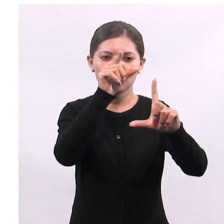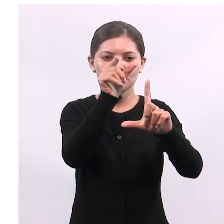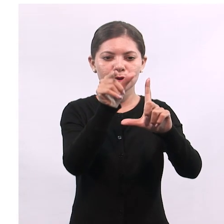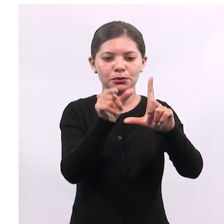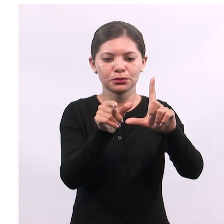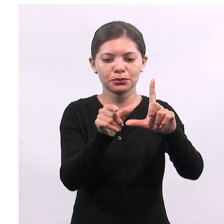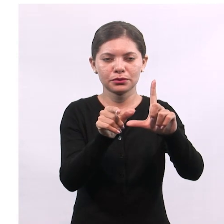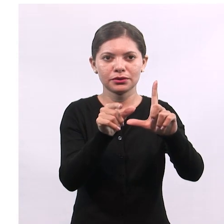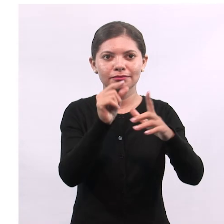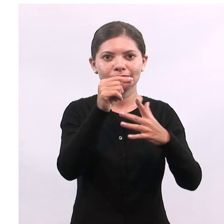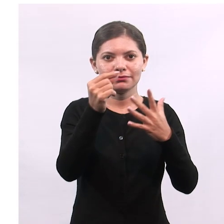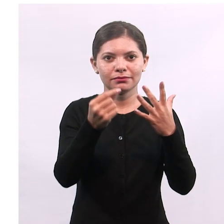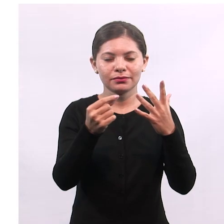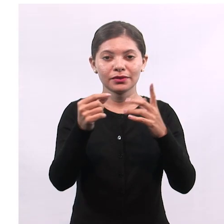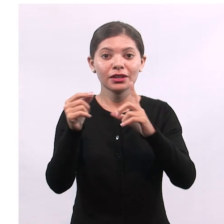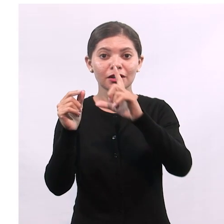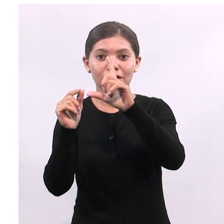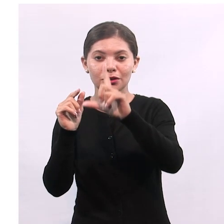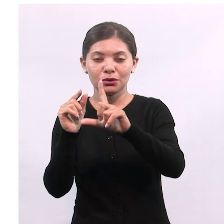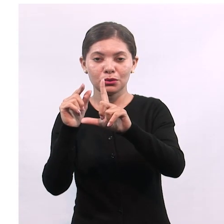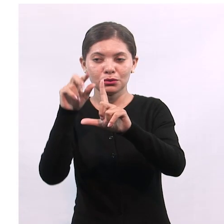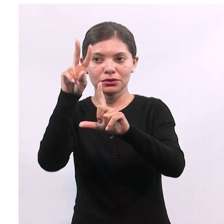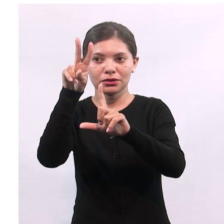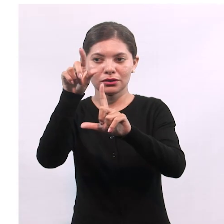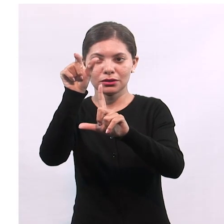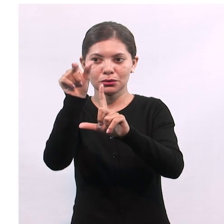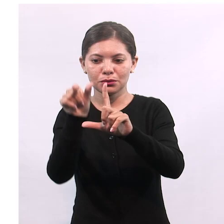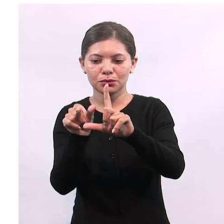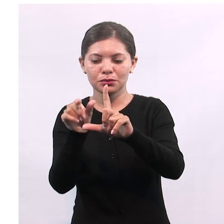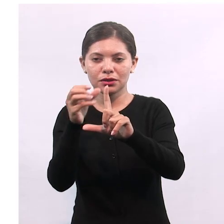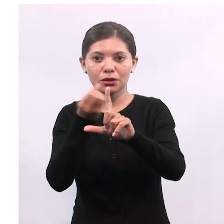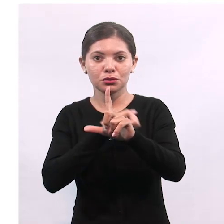não esquecendo de inserir uma fonte